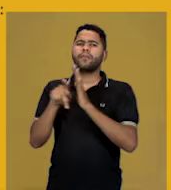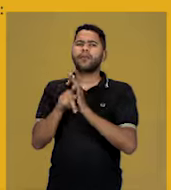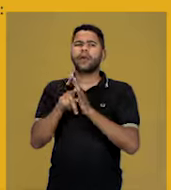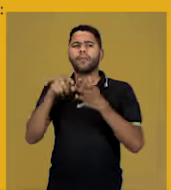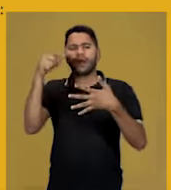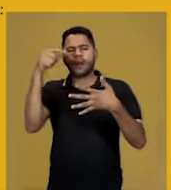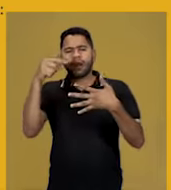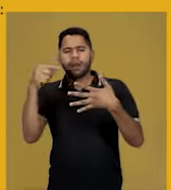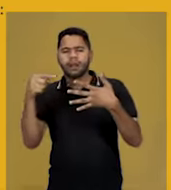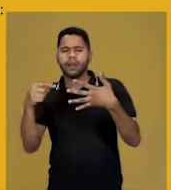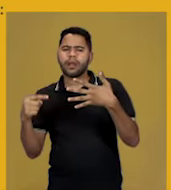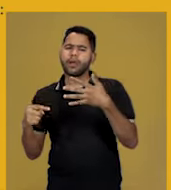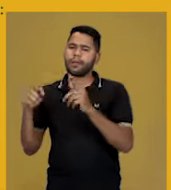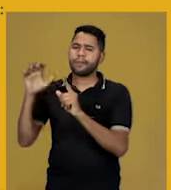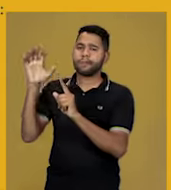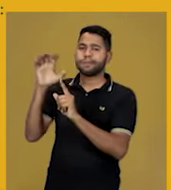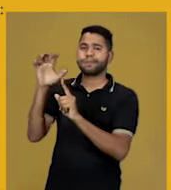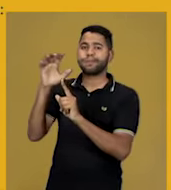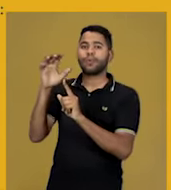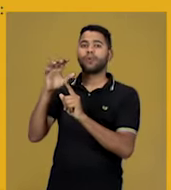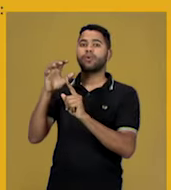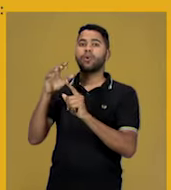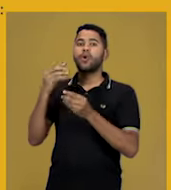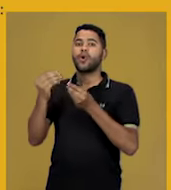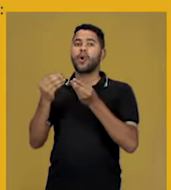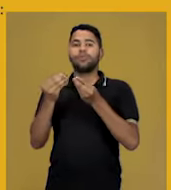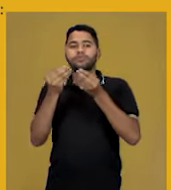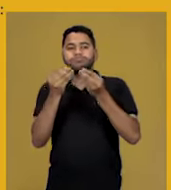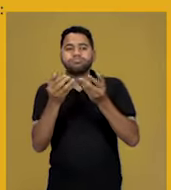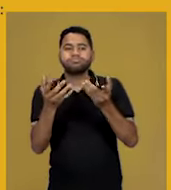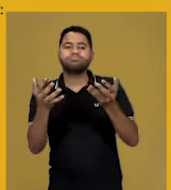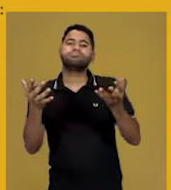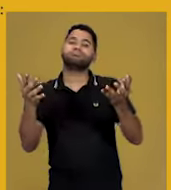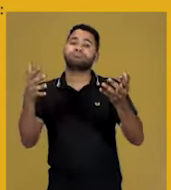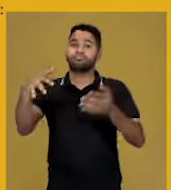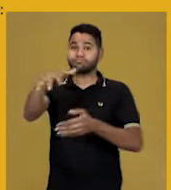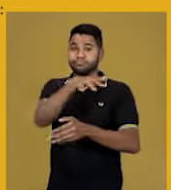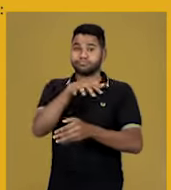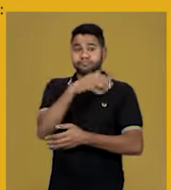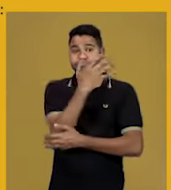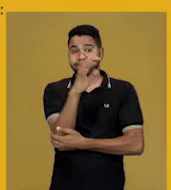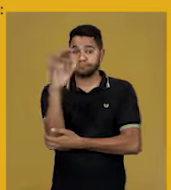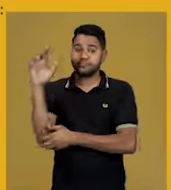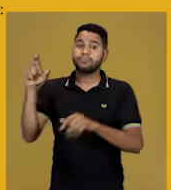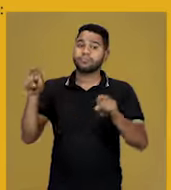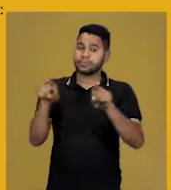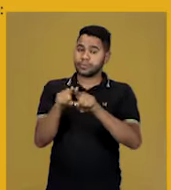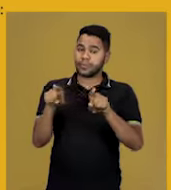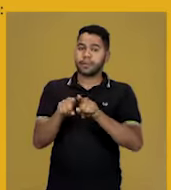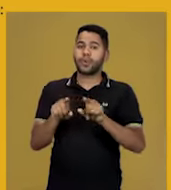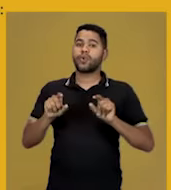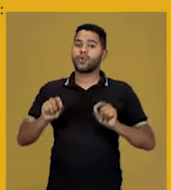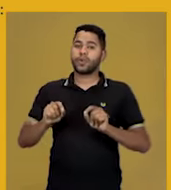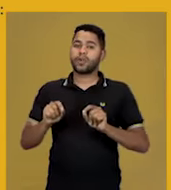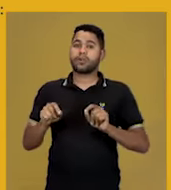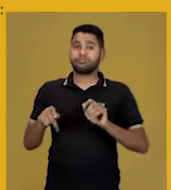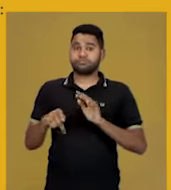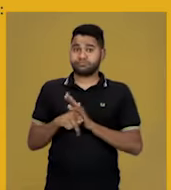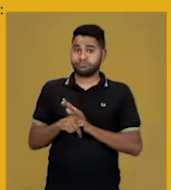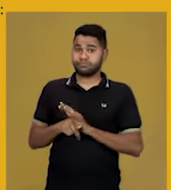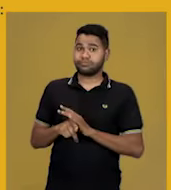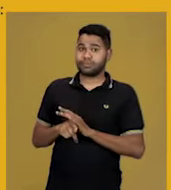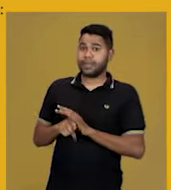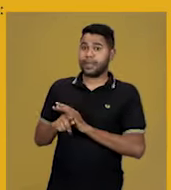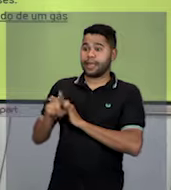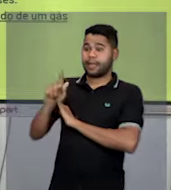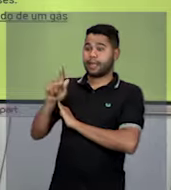que influenciam no seu comportamento na natureza. Além disso, nós iremos trabalhar as grandezas,